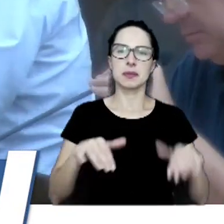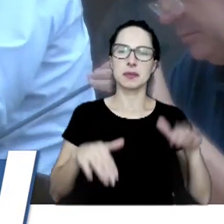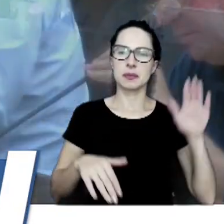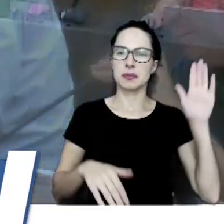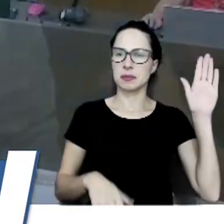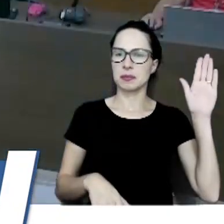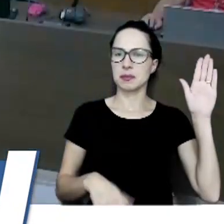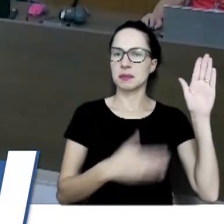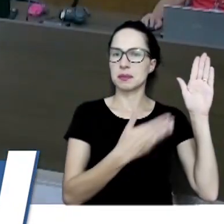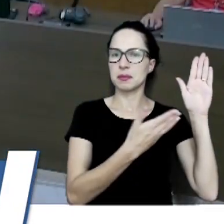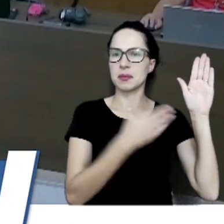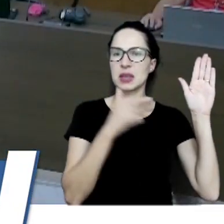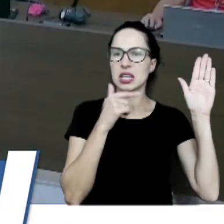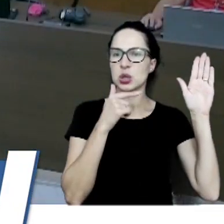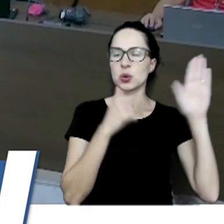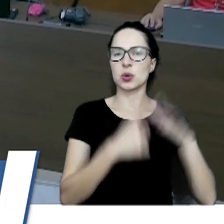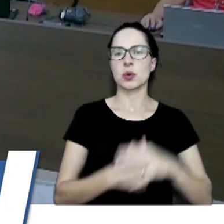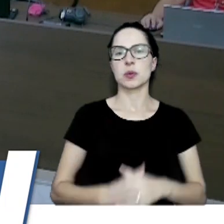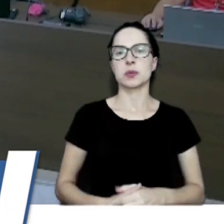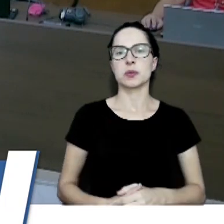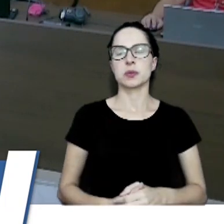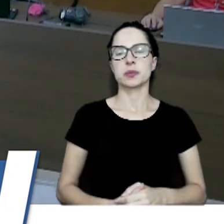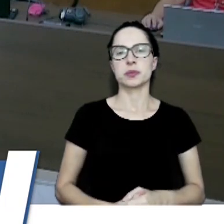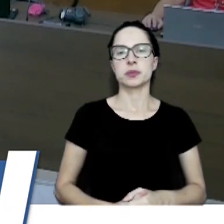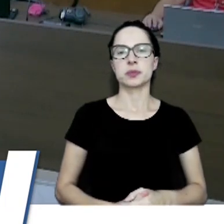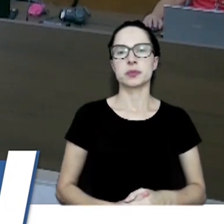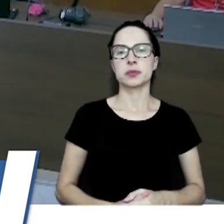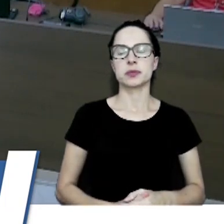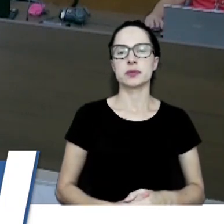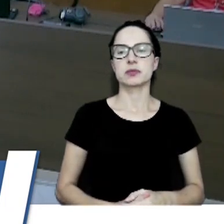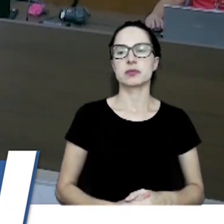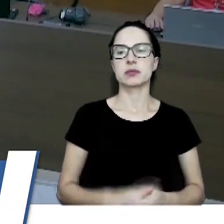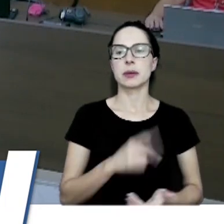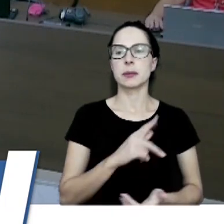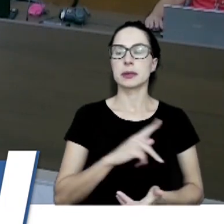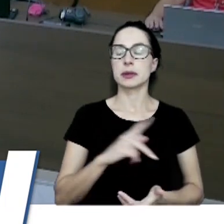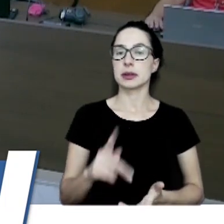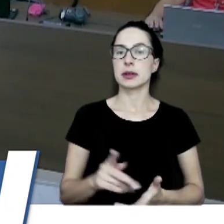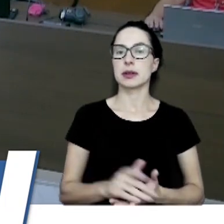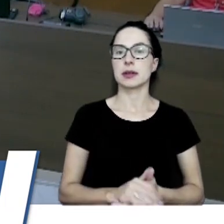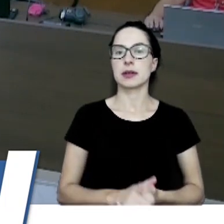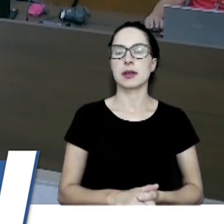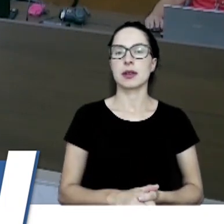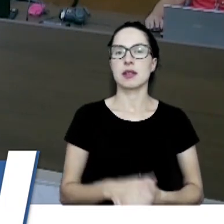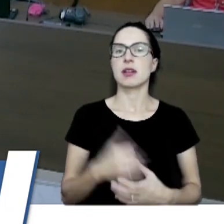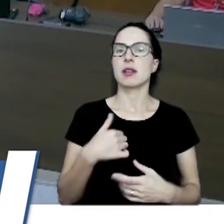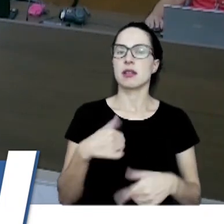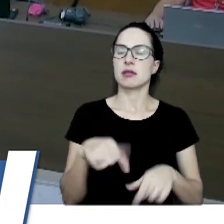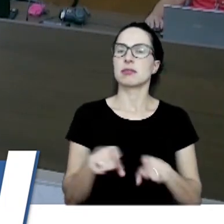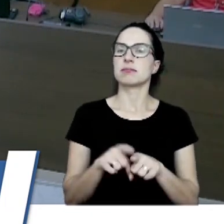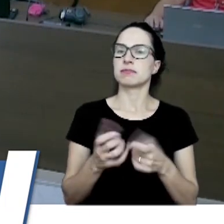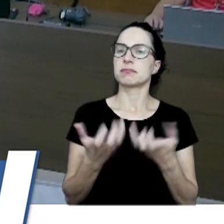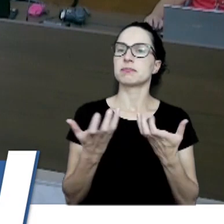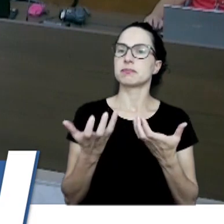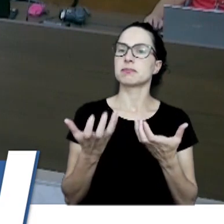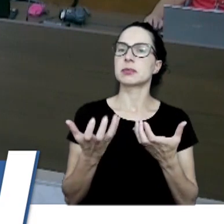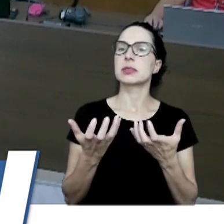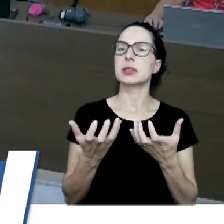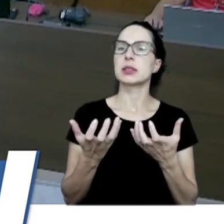pela responsabilidade, pelo zelo que tem com a coisa pública naquele local. Um local